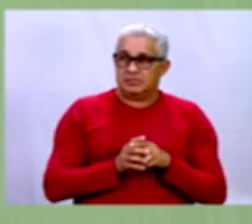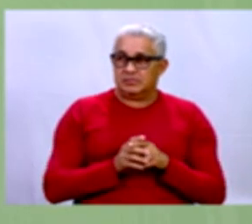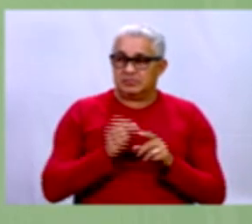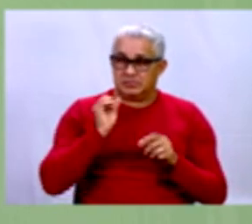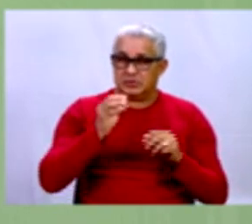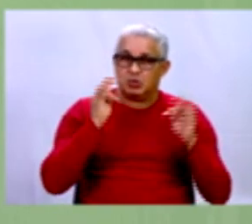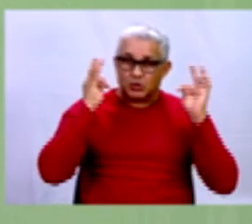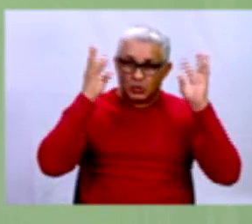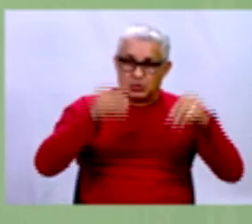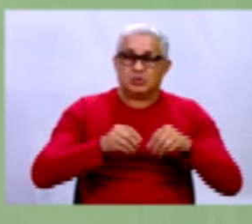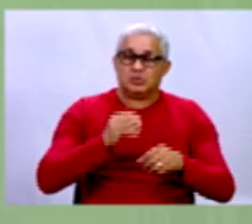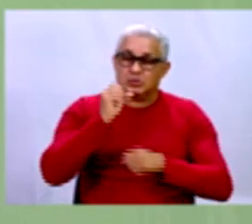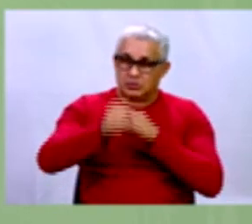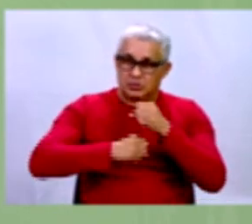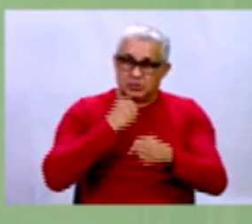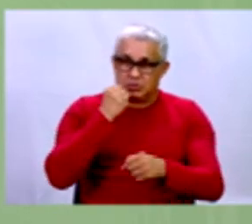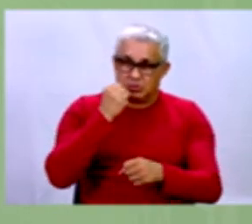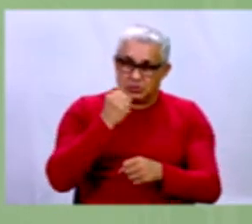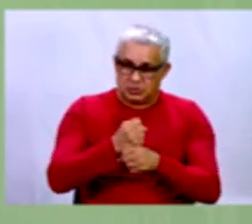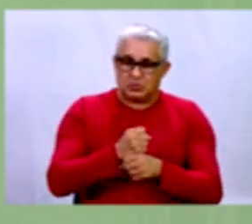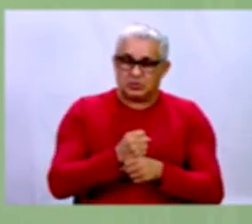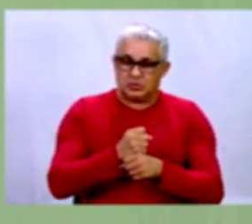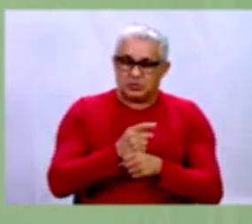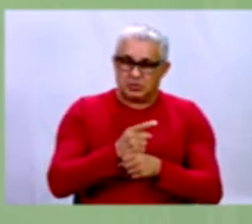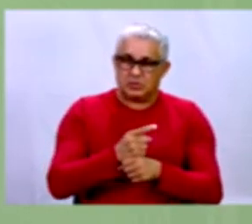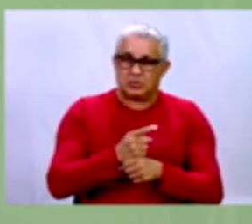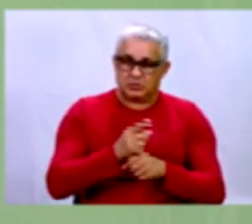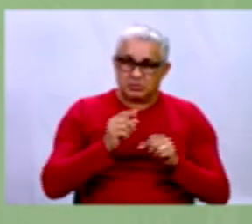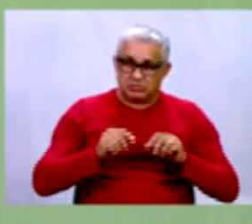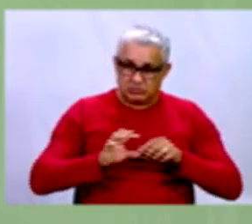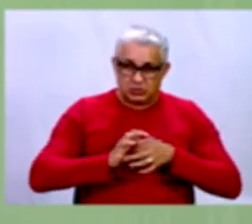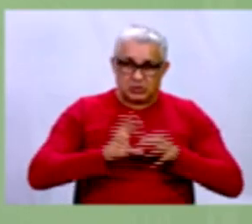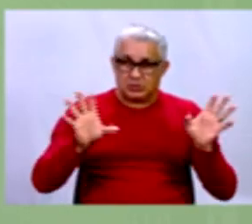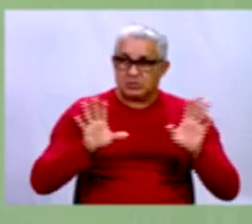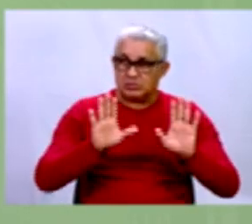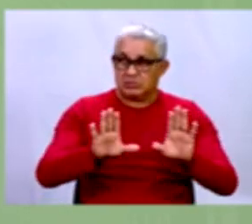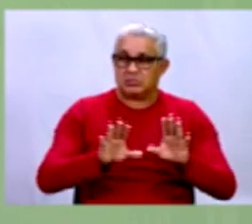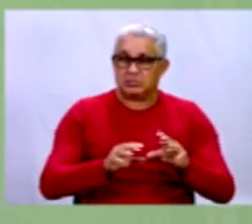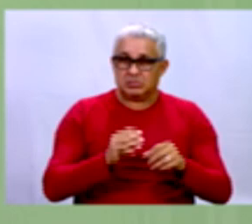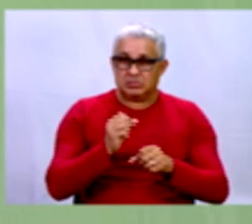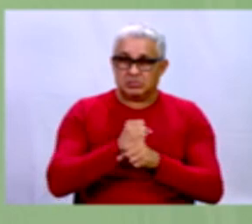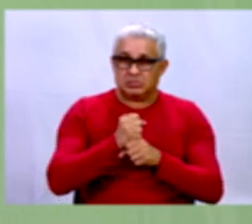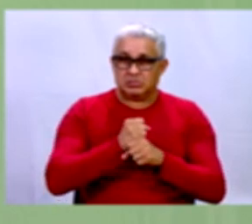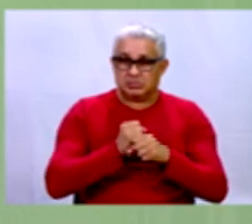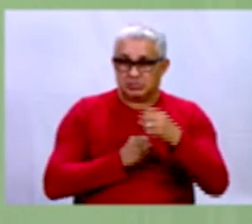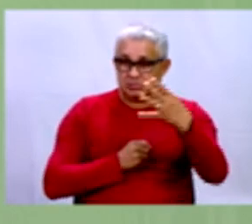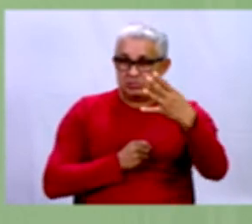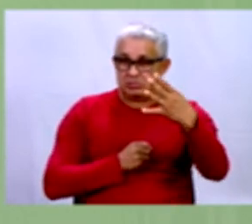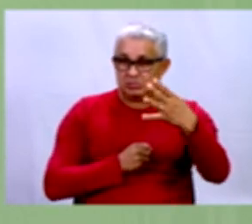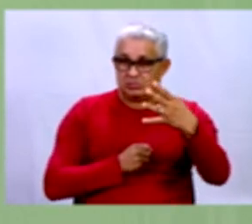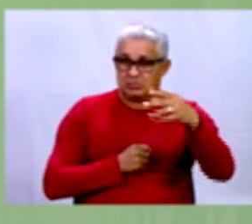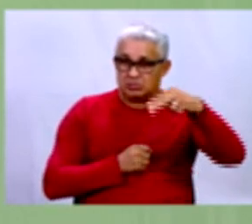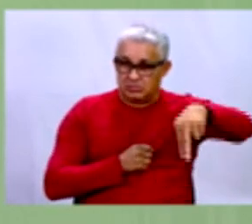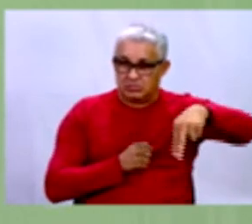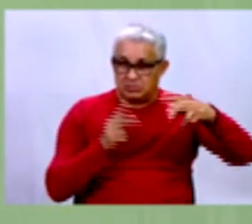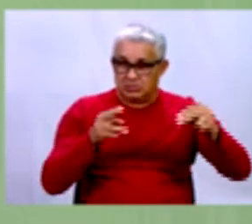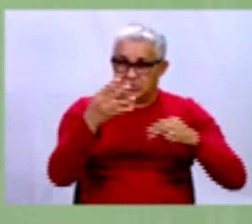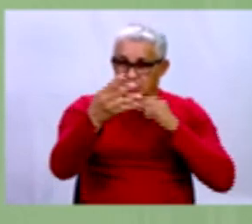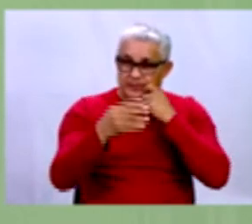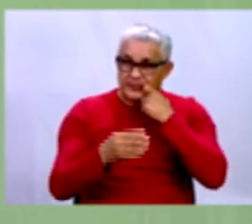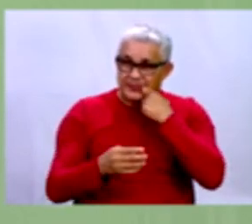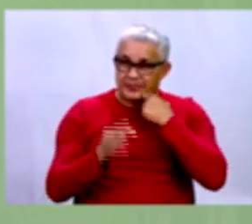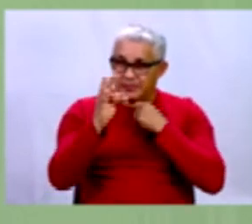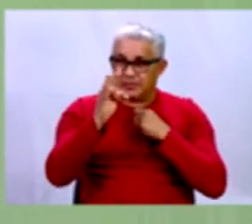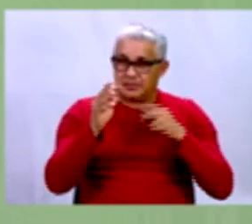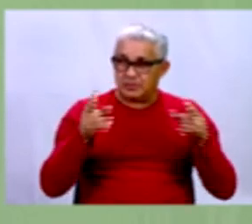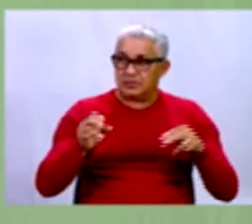tudo anual, deixa tudo anual, tá? Então aqui o nosso N vai ser 4 anos. O nosso T vai ser 8.000, que é o